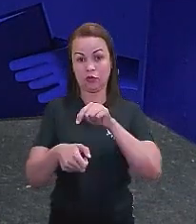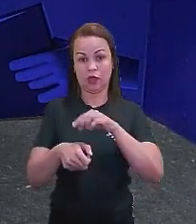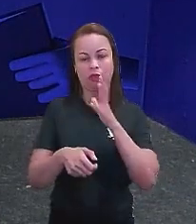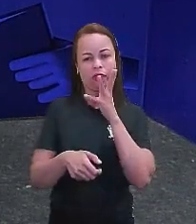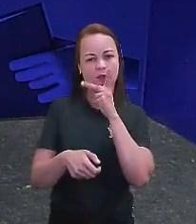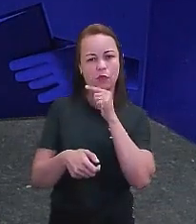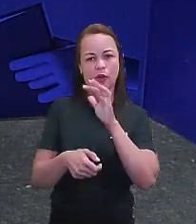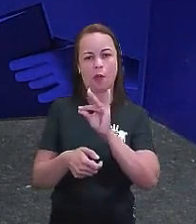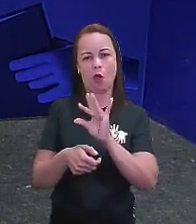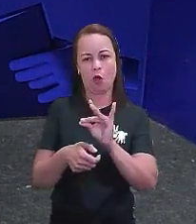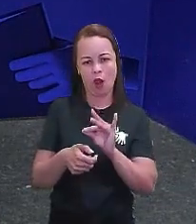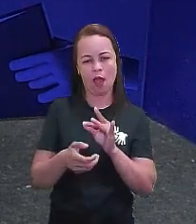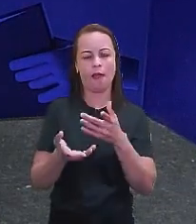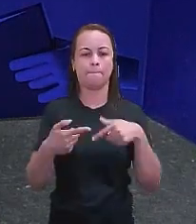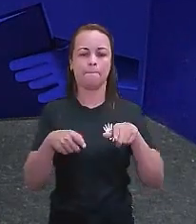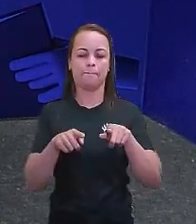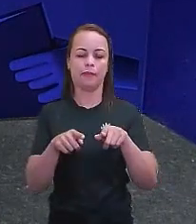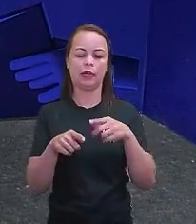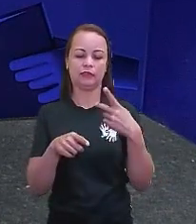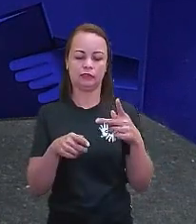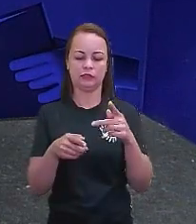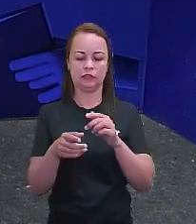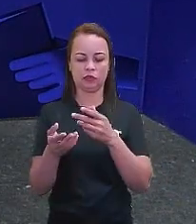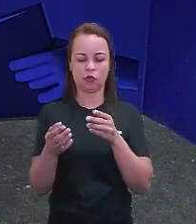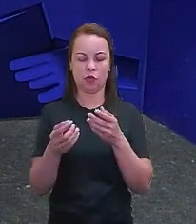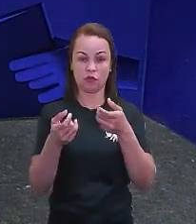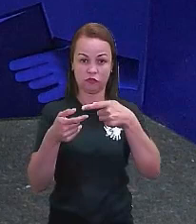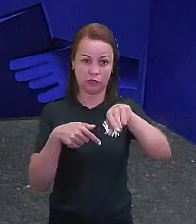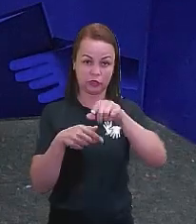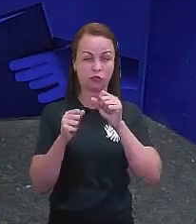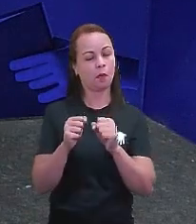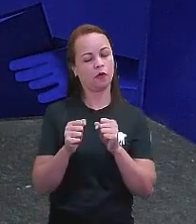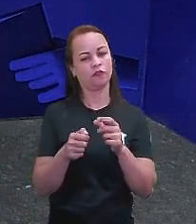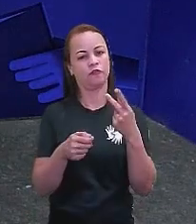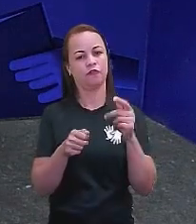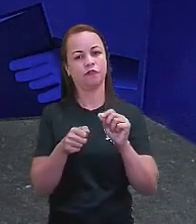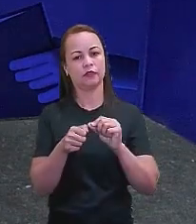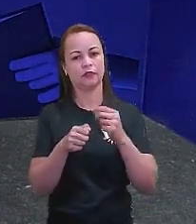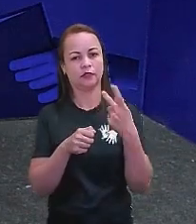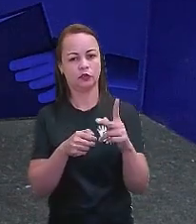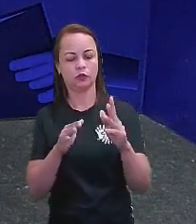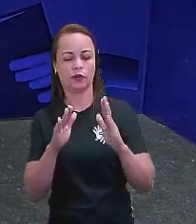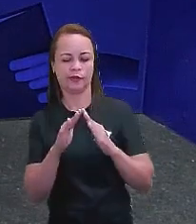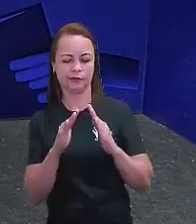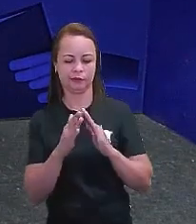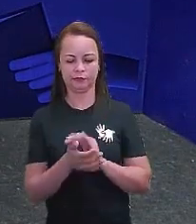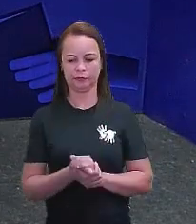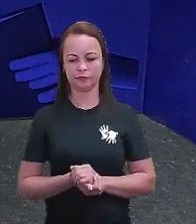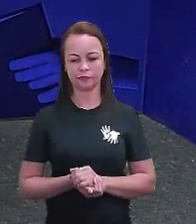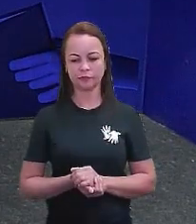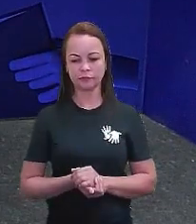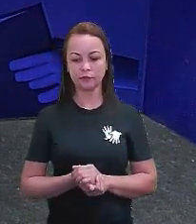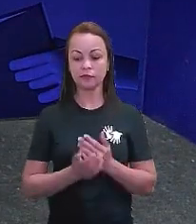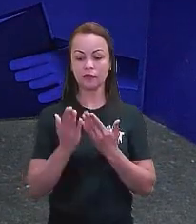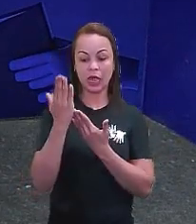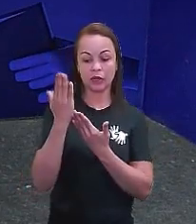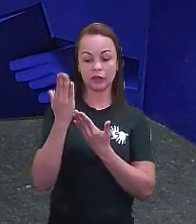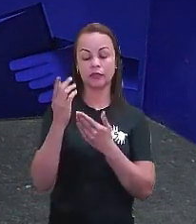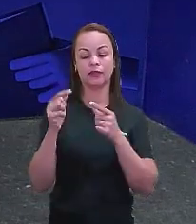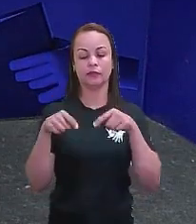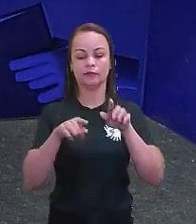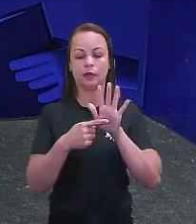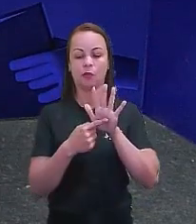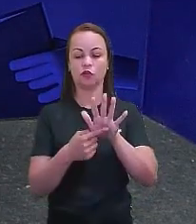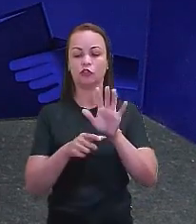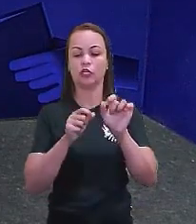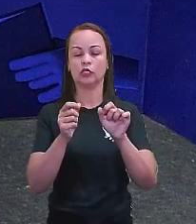fazer ela em casa. Porque olha aqui o jeitinho de fazer ela. Tá vendo, ó? Aqui o rapaz tá fazendo com papelão, tá vendo? Ele tá fazendo ali no